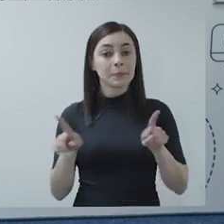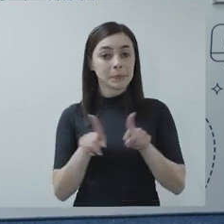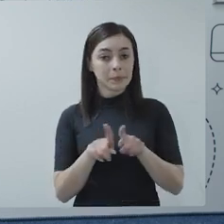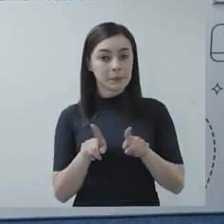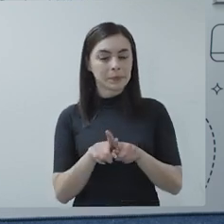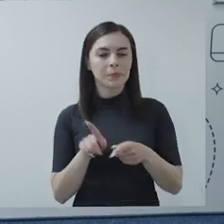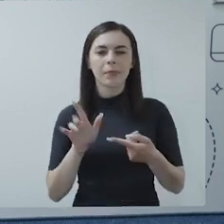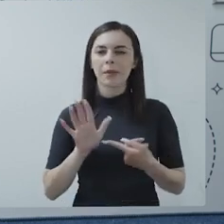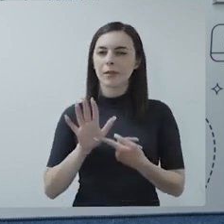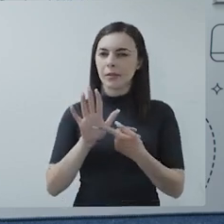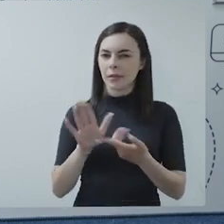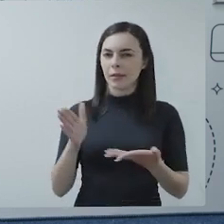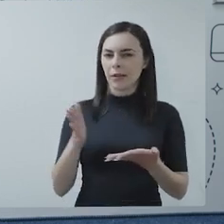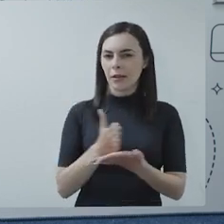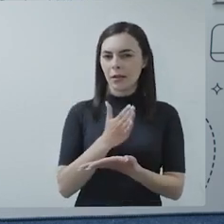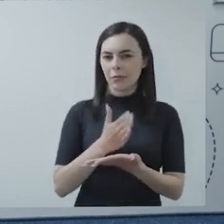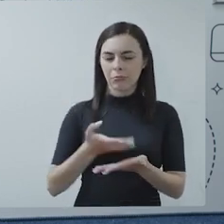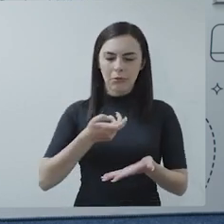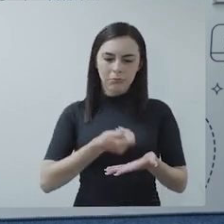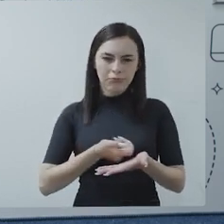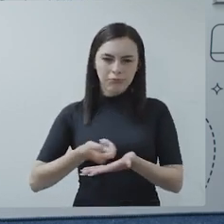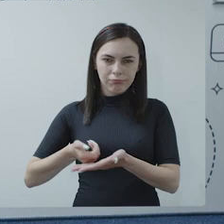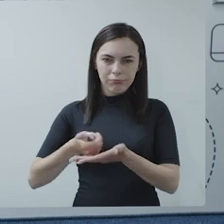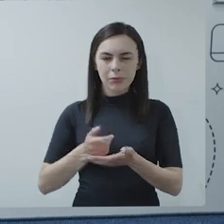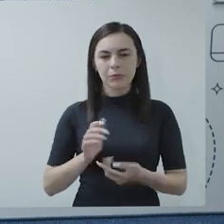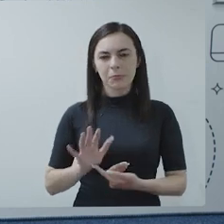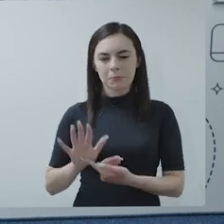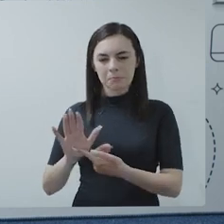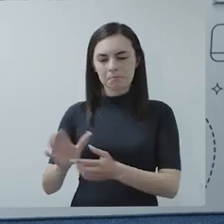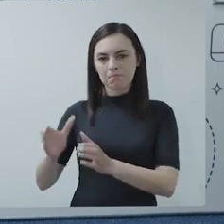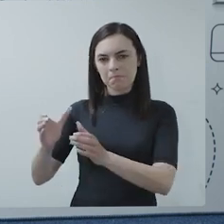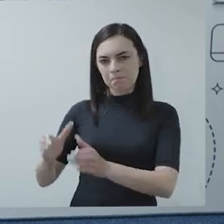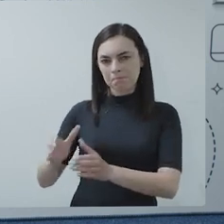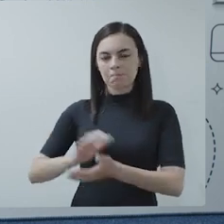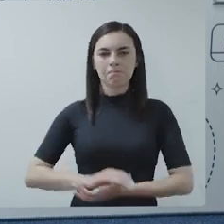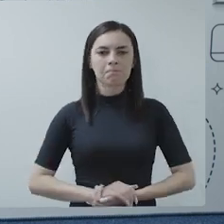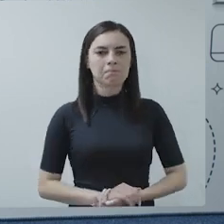verem algumas bolinhas, vou deixar aqui em cima, certo?